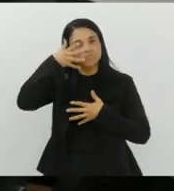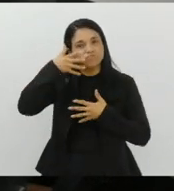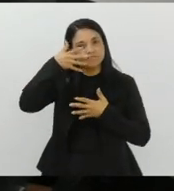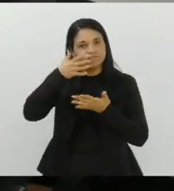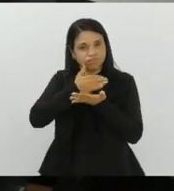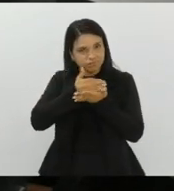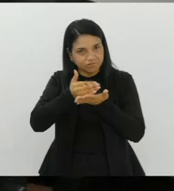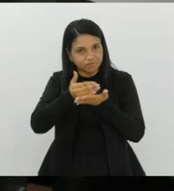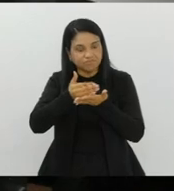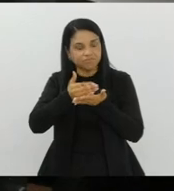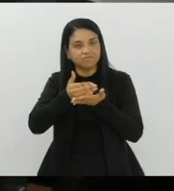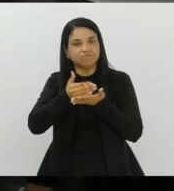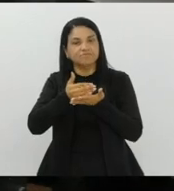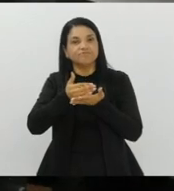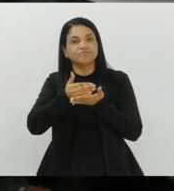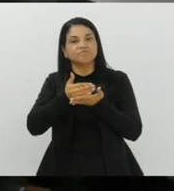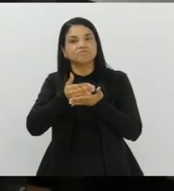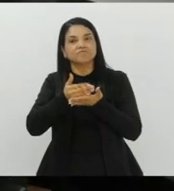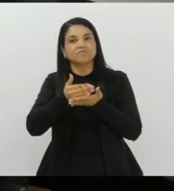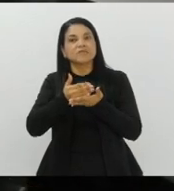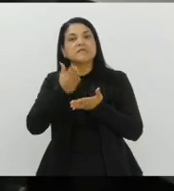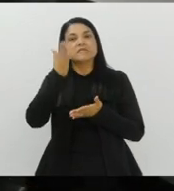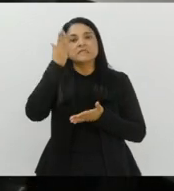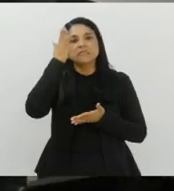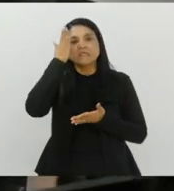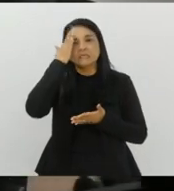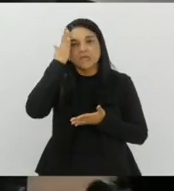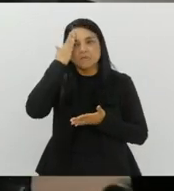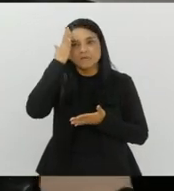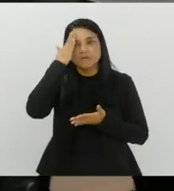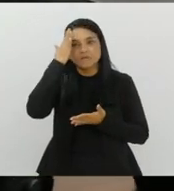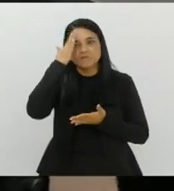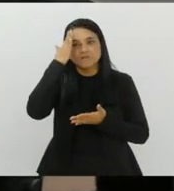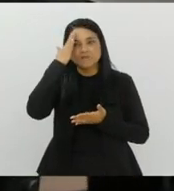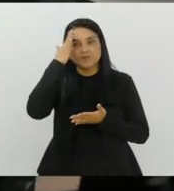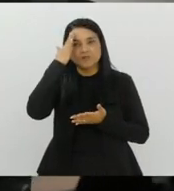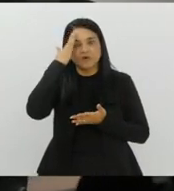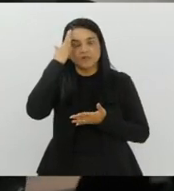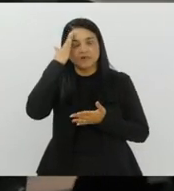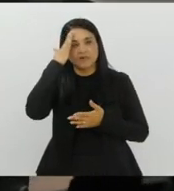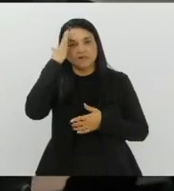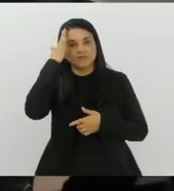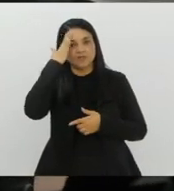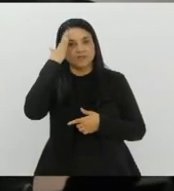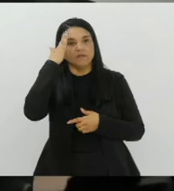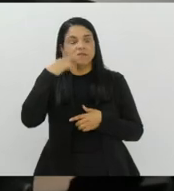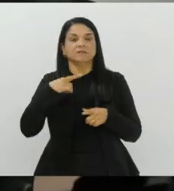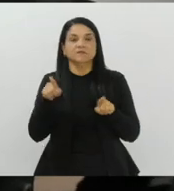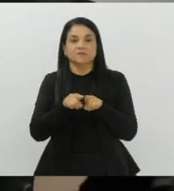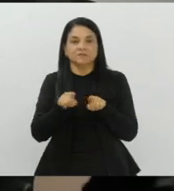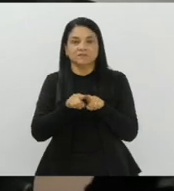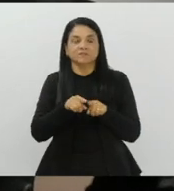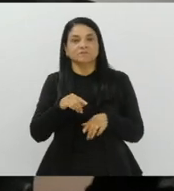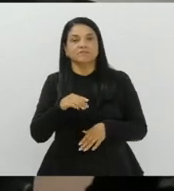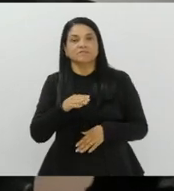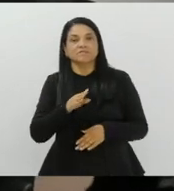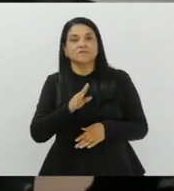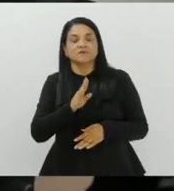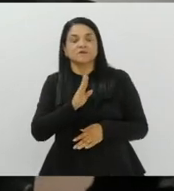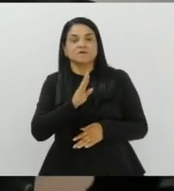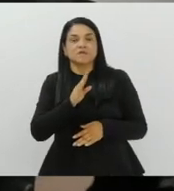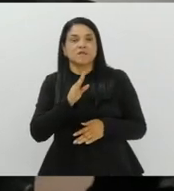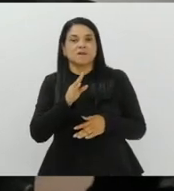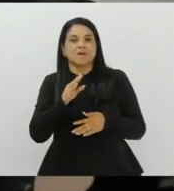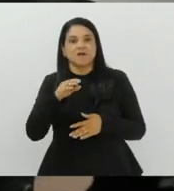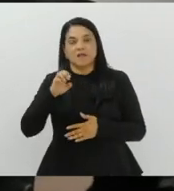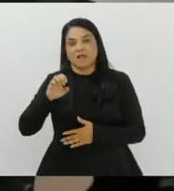exposição falando que, sabemos todos, essa não é uma questão regional, não é uma questão fluminense. A Alesp, em São Paulo,